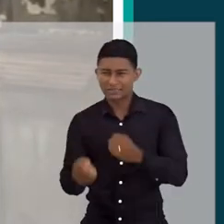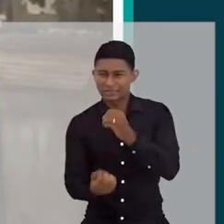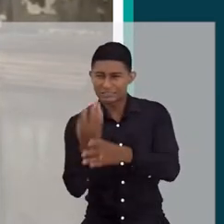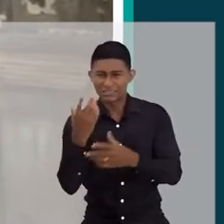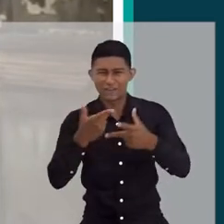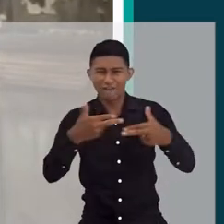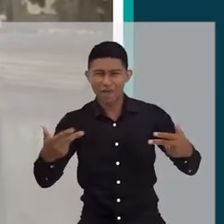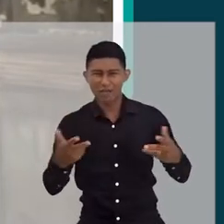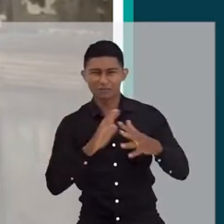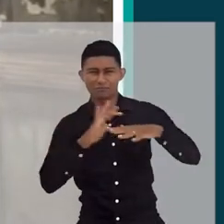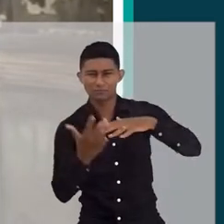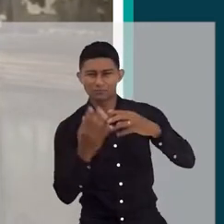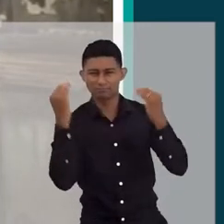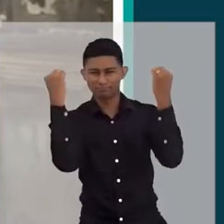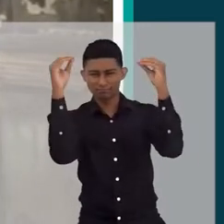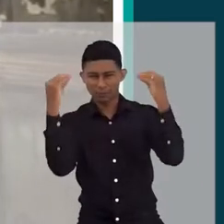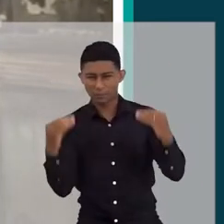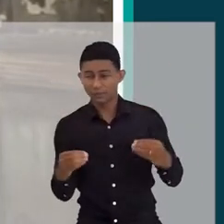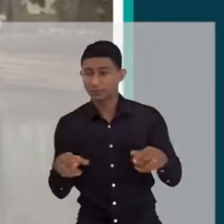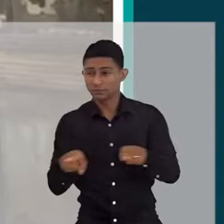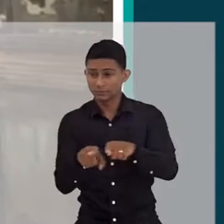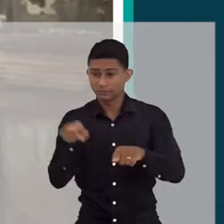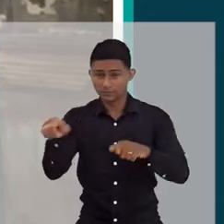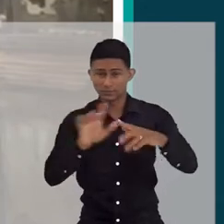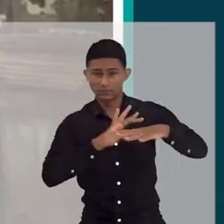sua experiência com o algoritmo